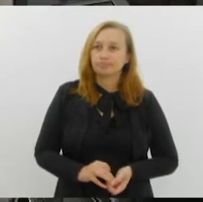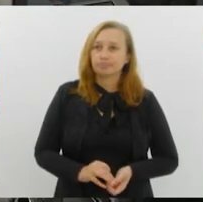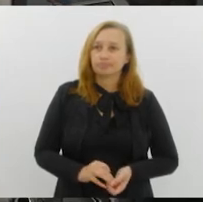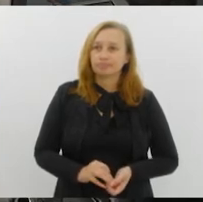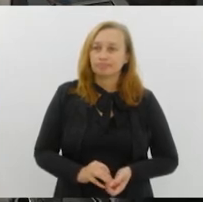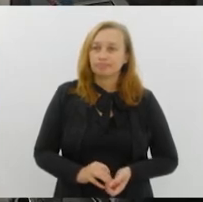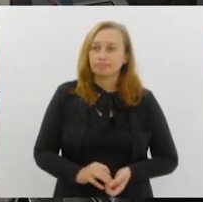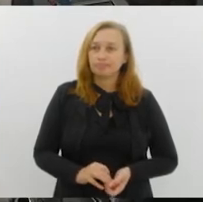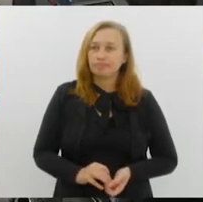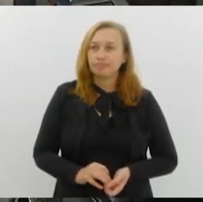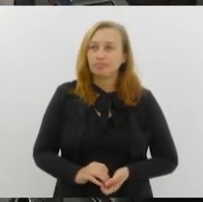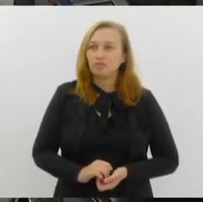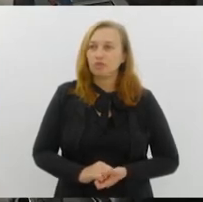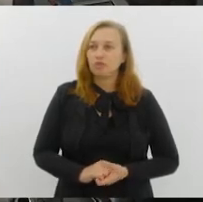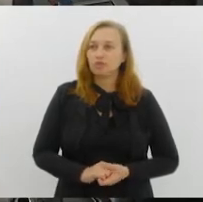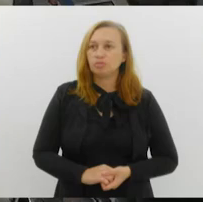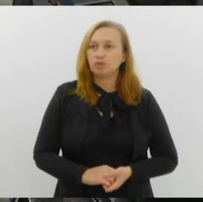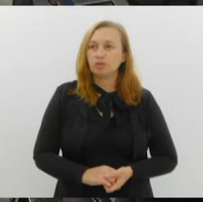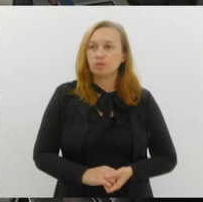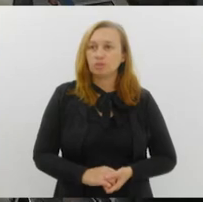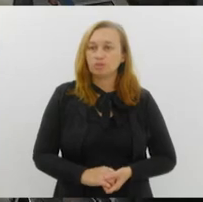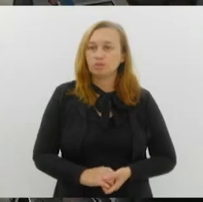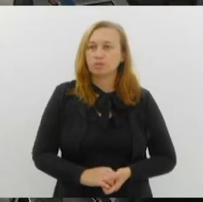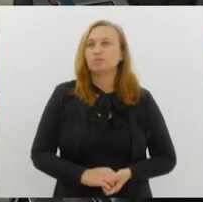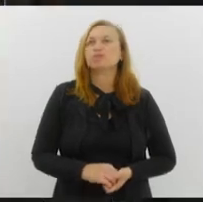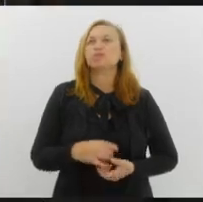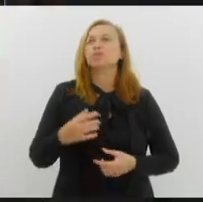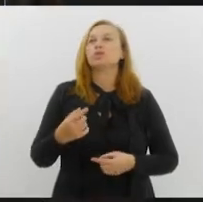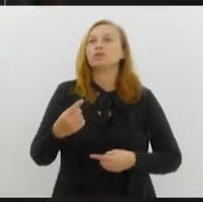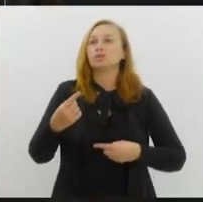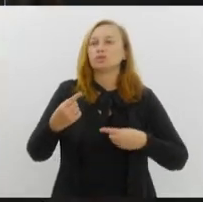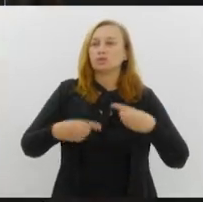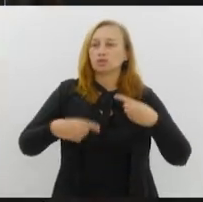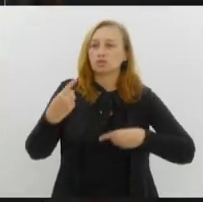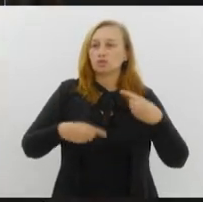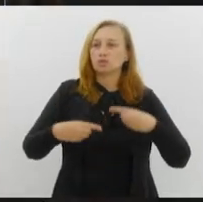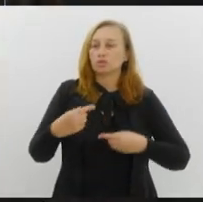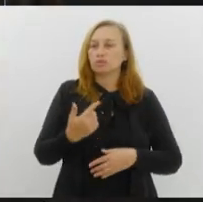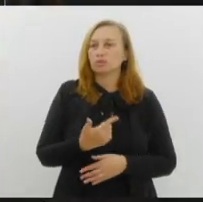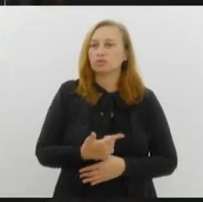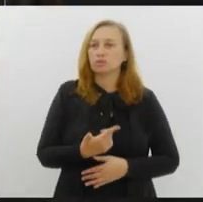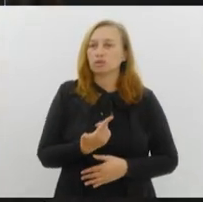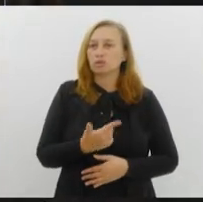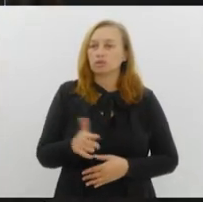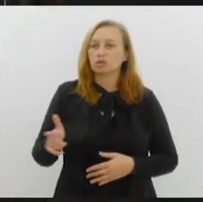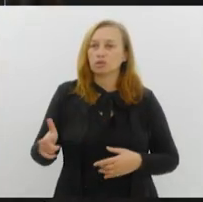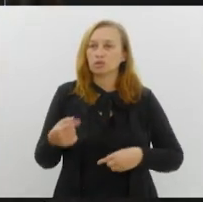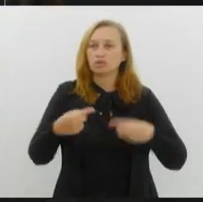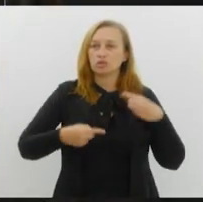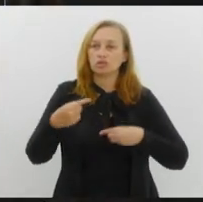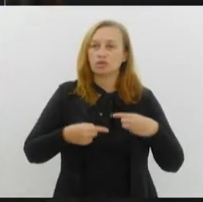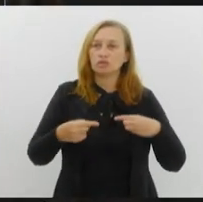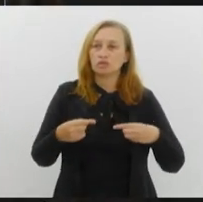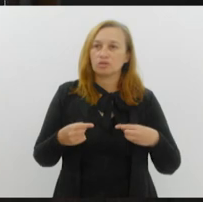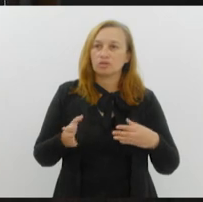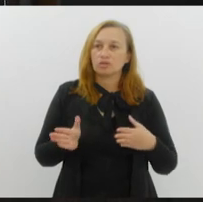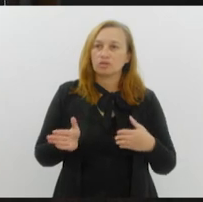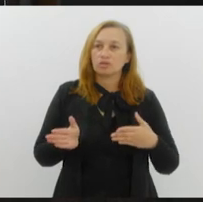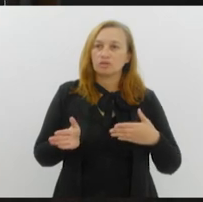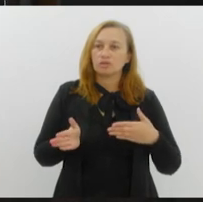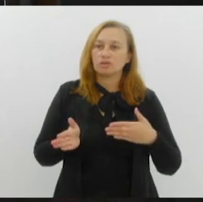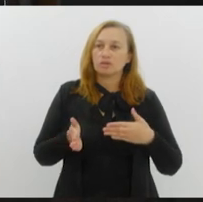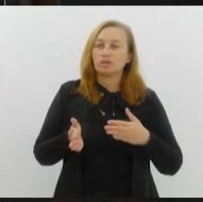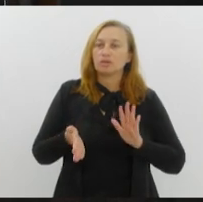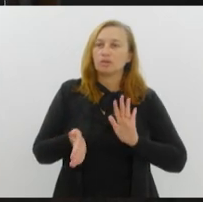Com os pareceres emitidos em discussão, Não havendo quem queira discutir,